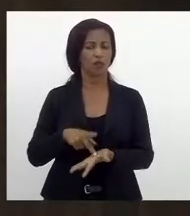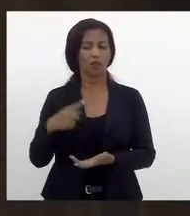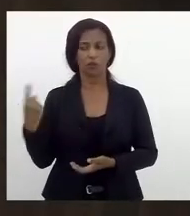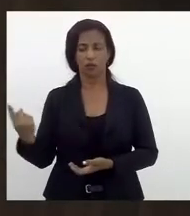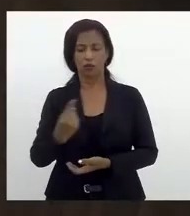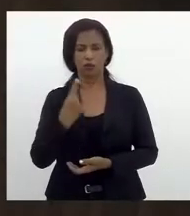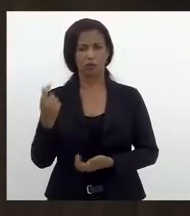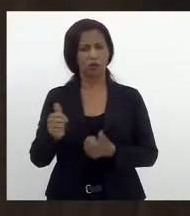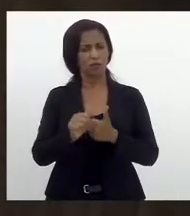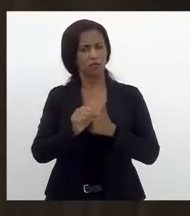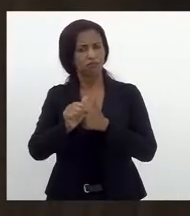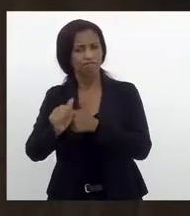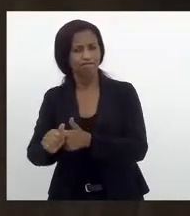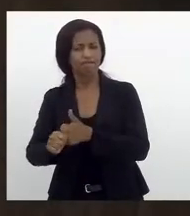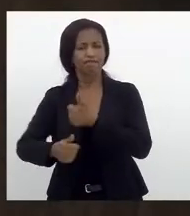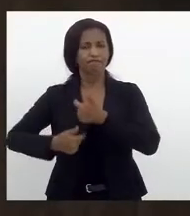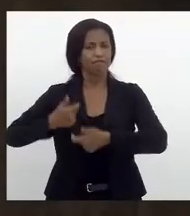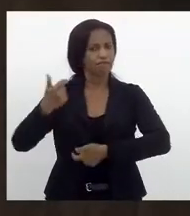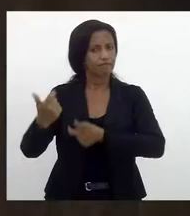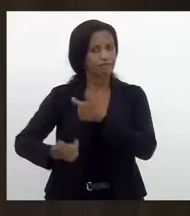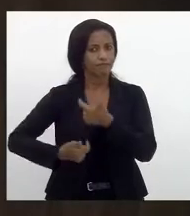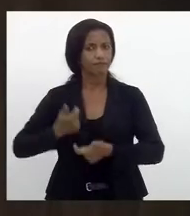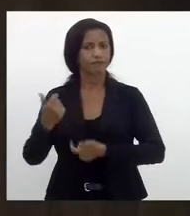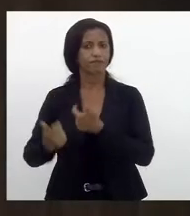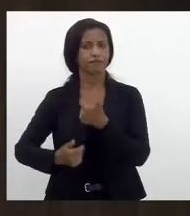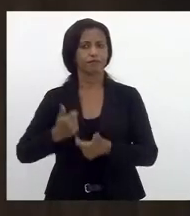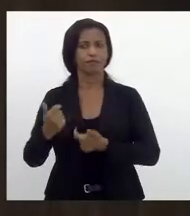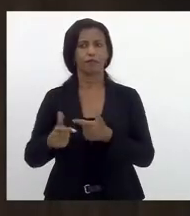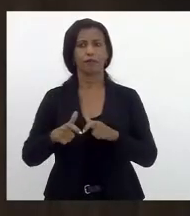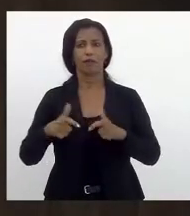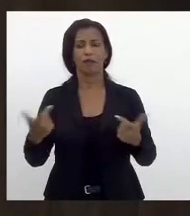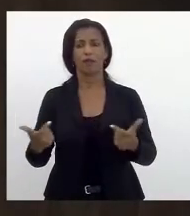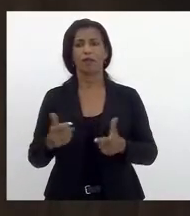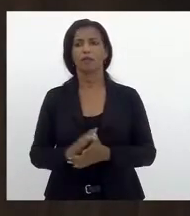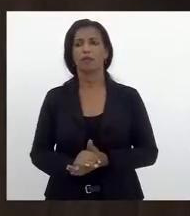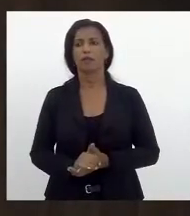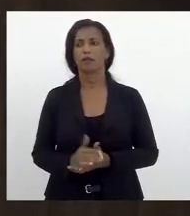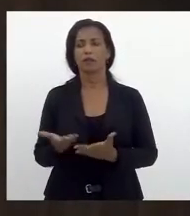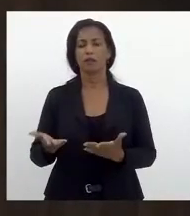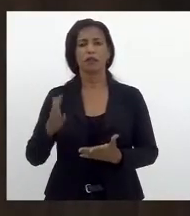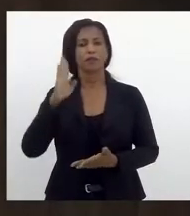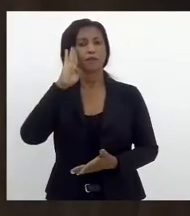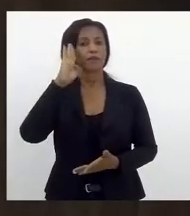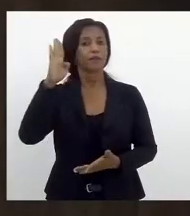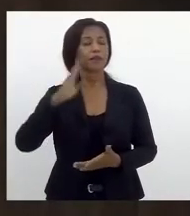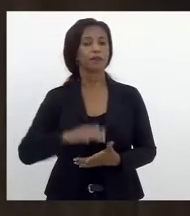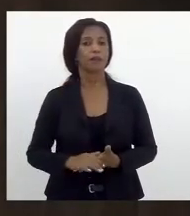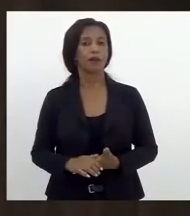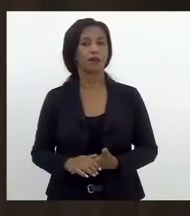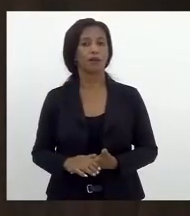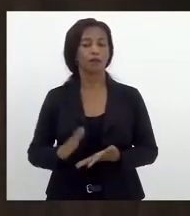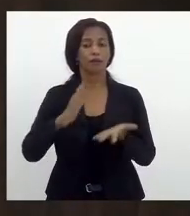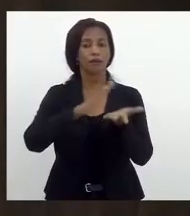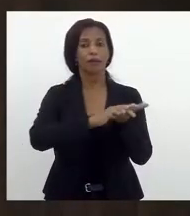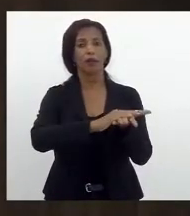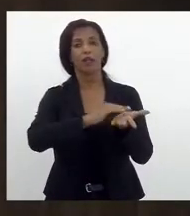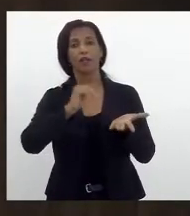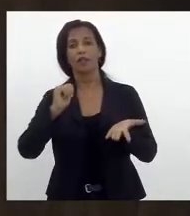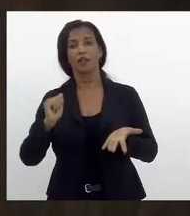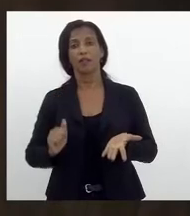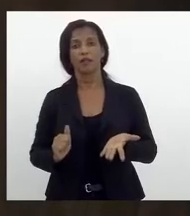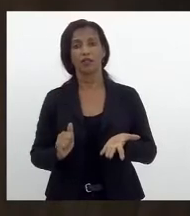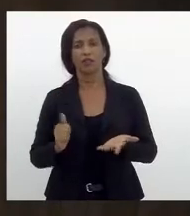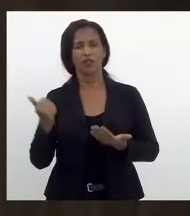Nós seguimos numa luta, né, muito grande e que é primordial para retirar